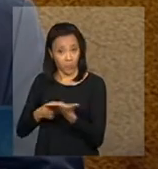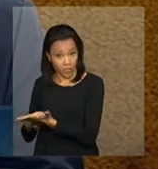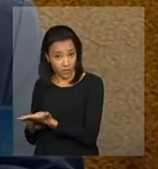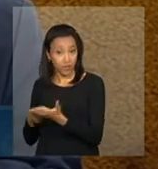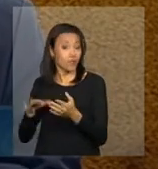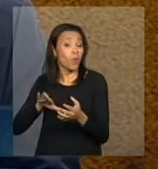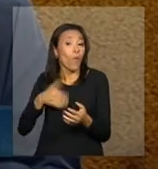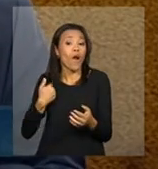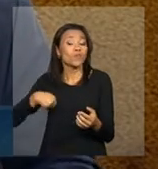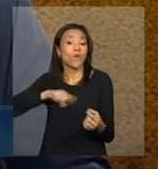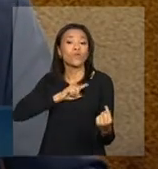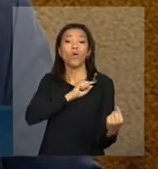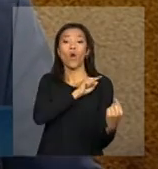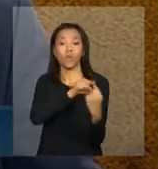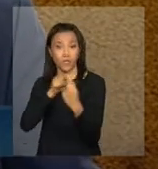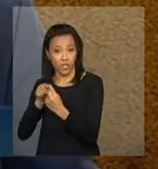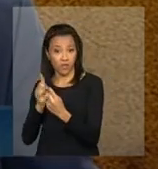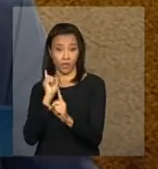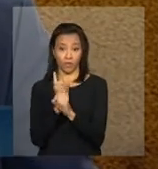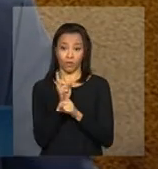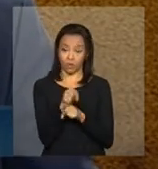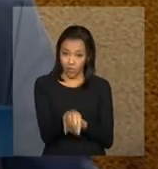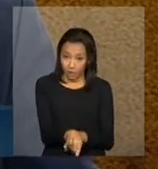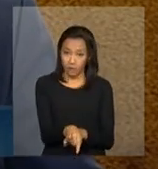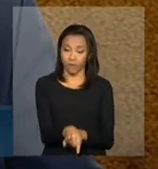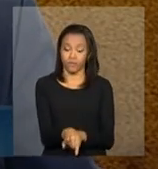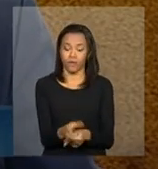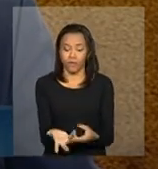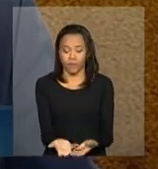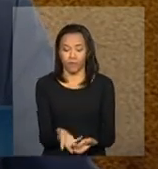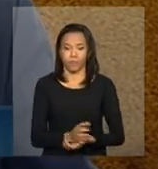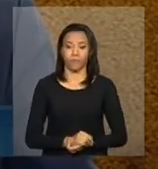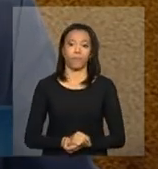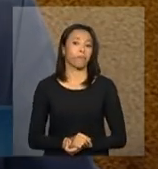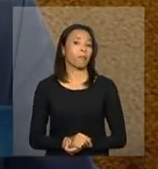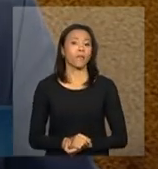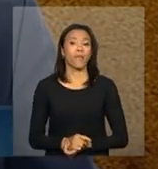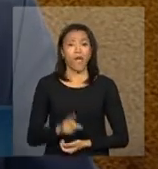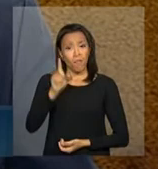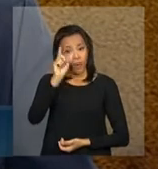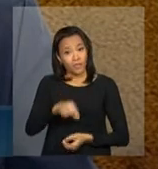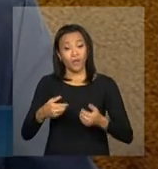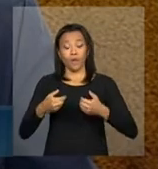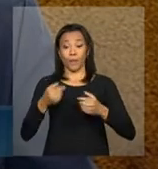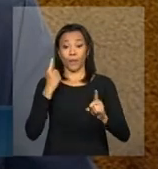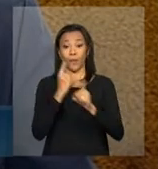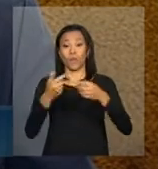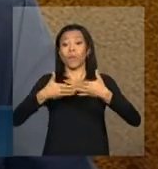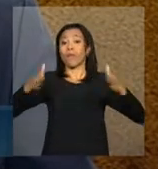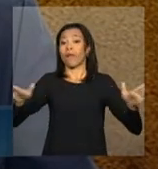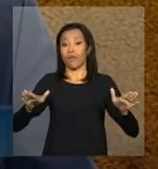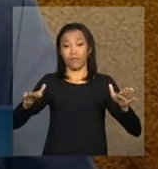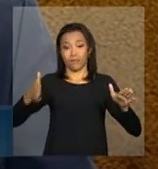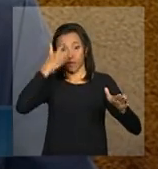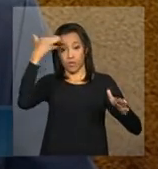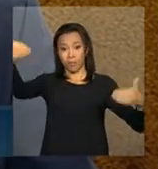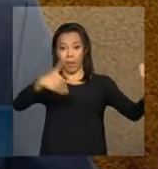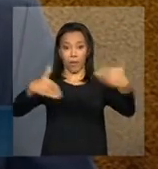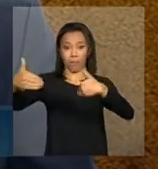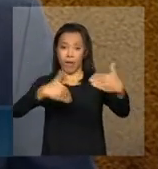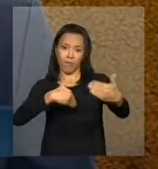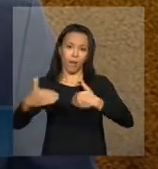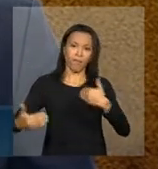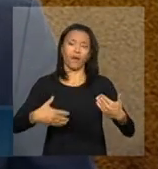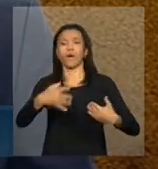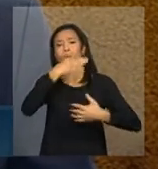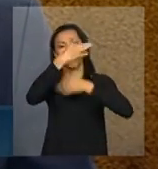nossos objetivos com esse encontro aqui agora. Por ser uma audiência pública, a gente espera garantir espaço de fala